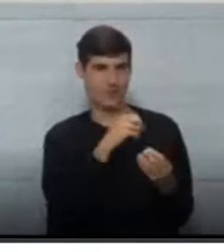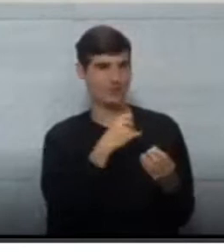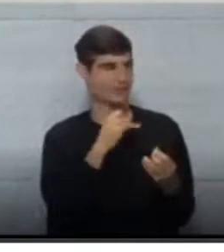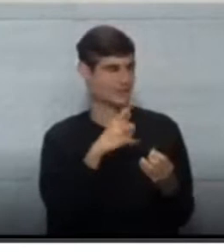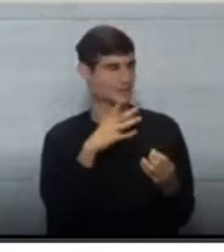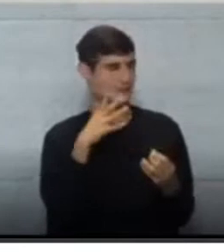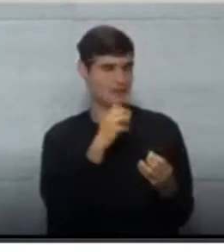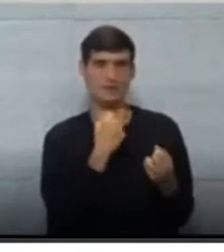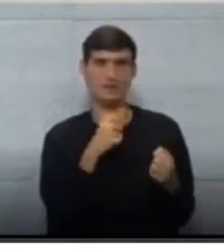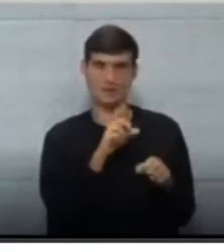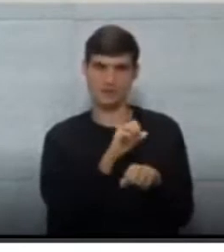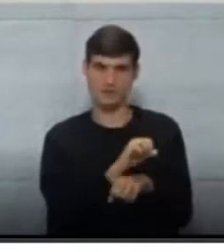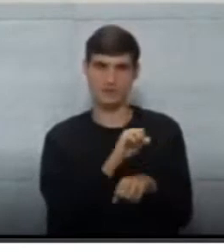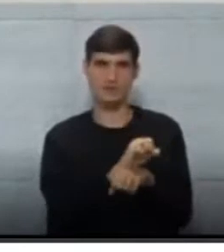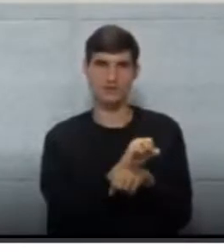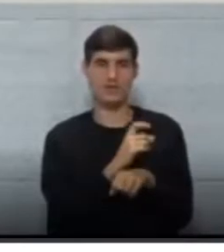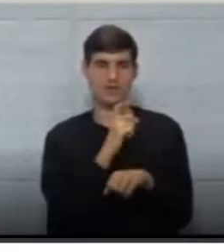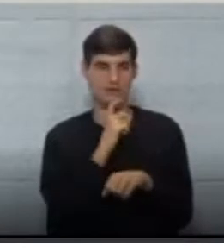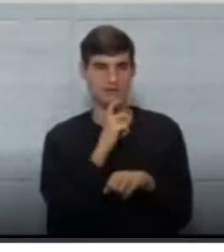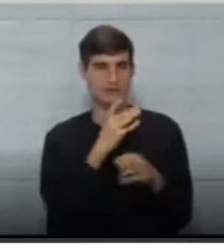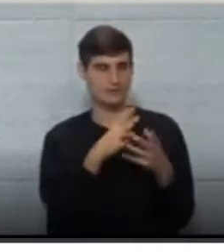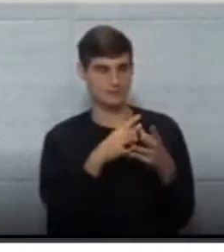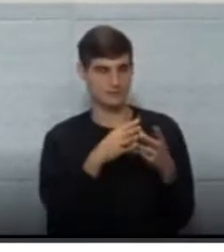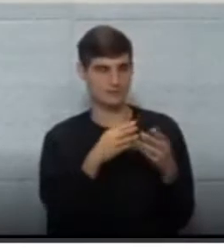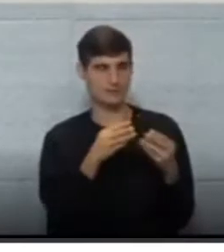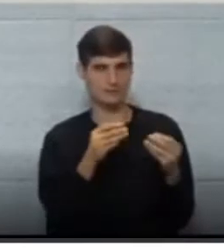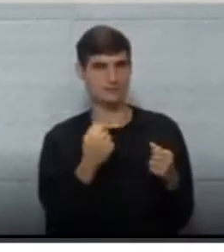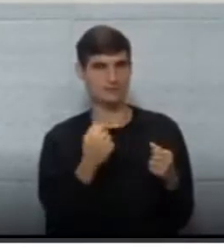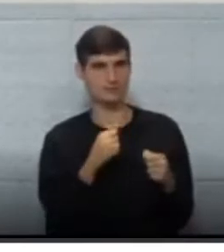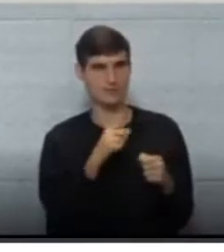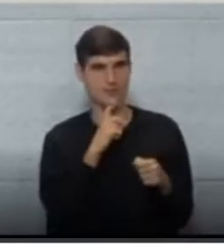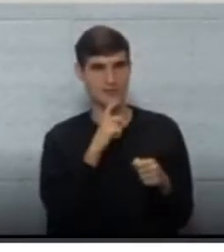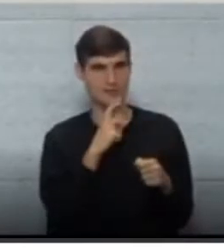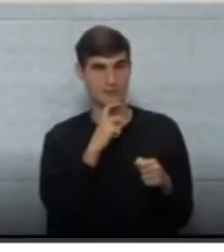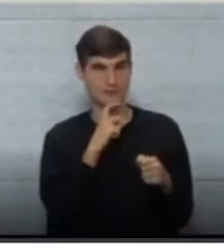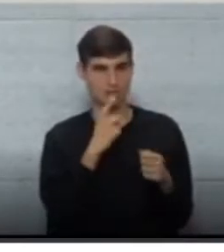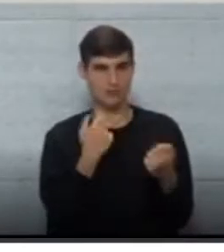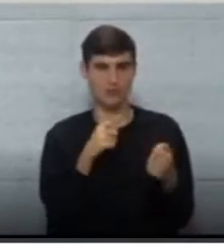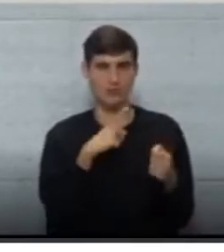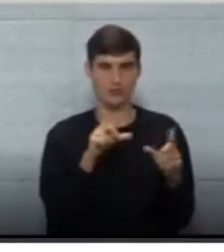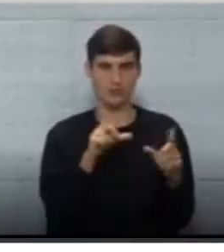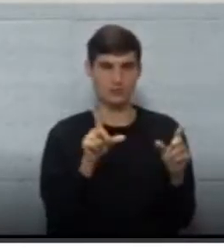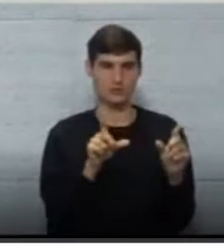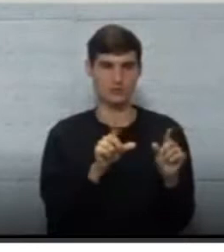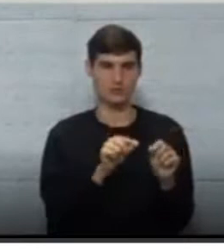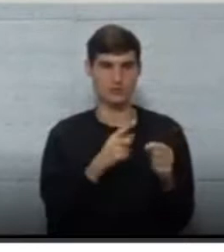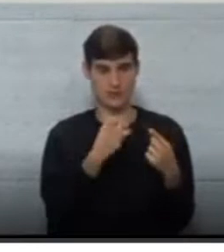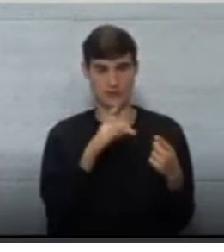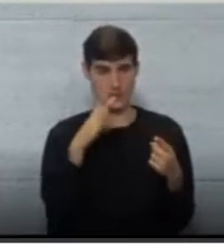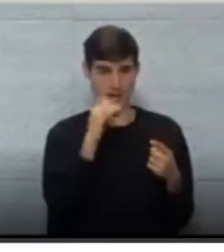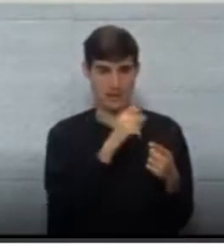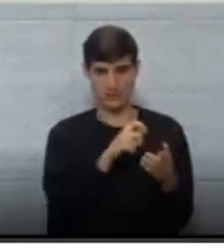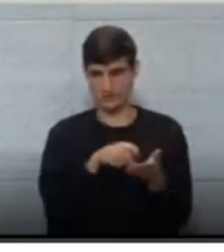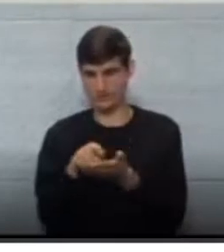Enquanto estiver quente, a gente tem que esperar esfriar. Não dá para a gente fazer o espalhamento, senão o micro-organismo vai morrer.